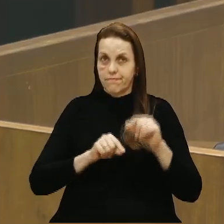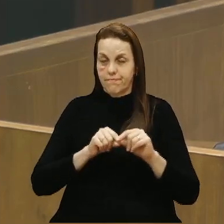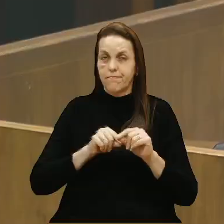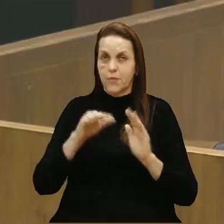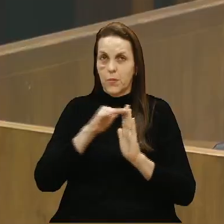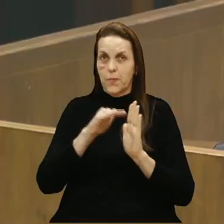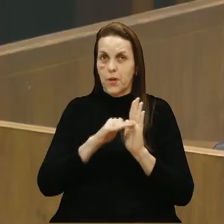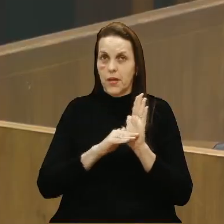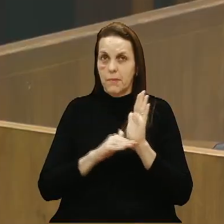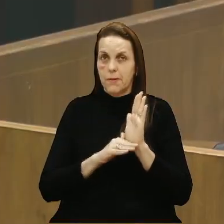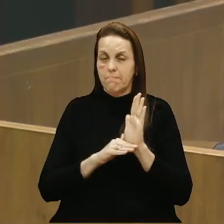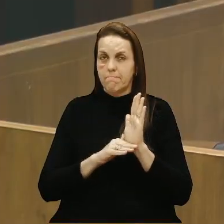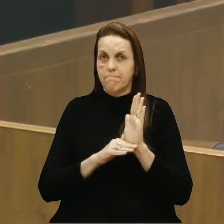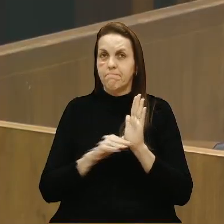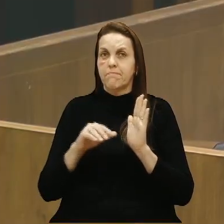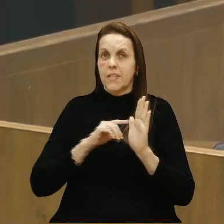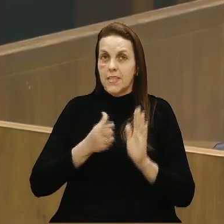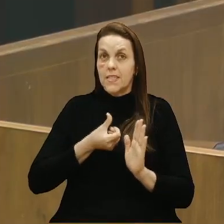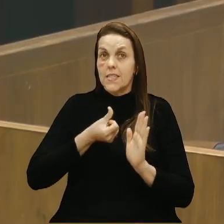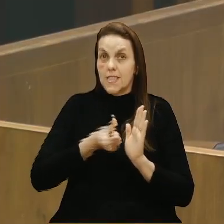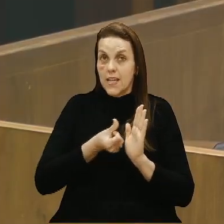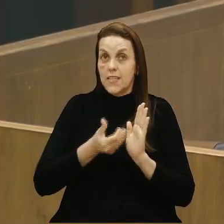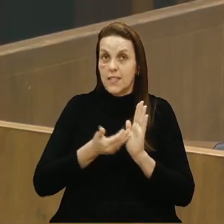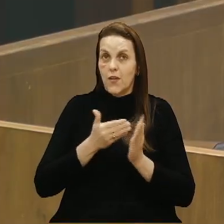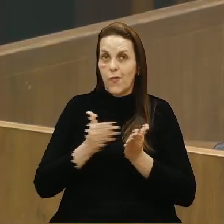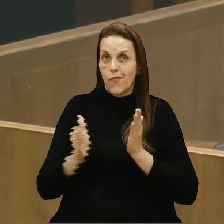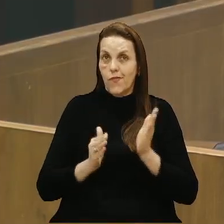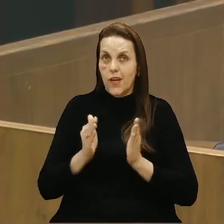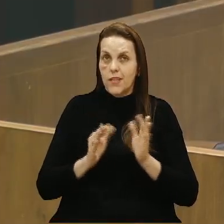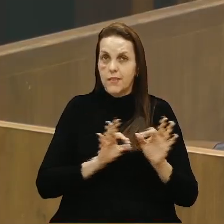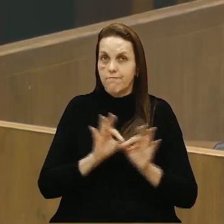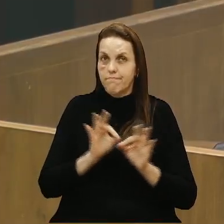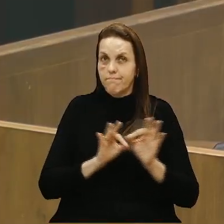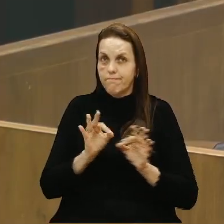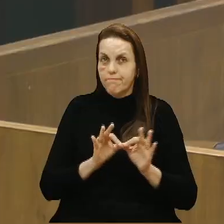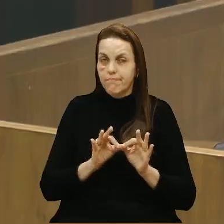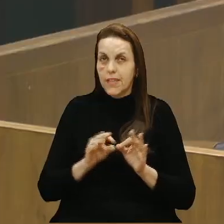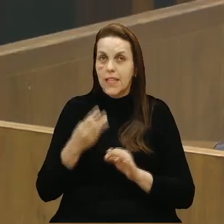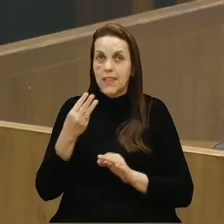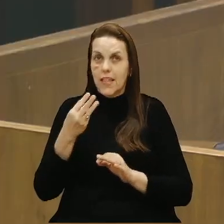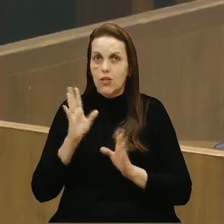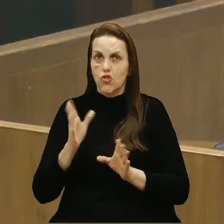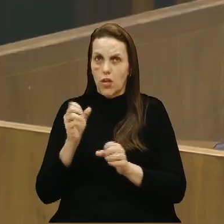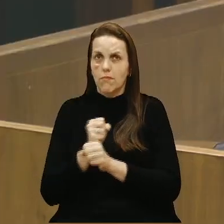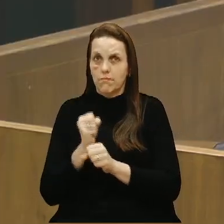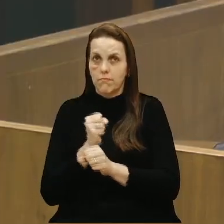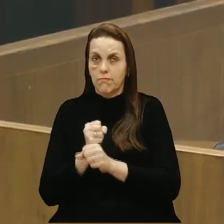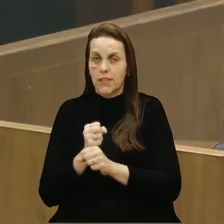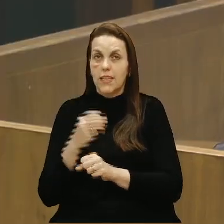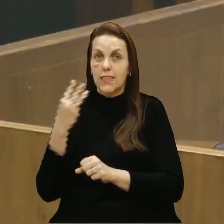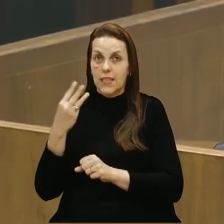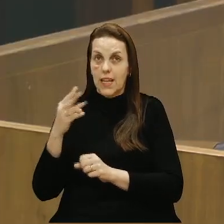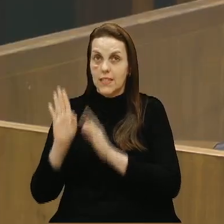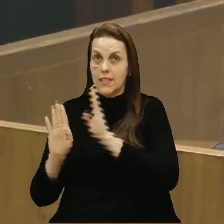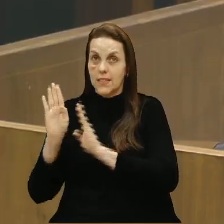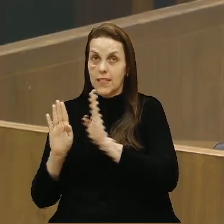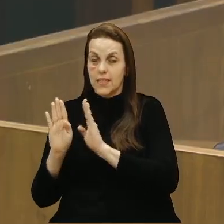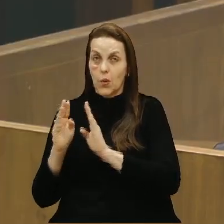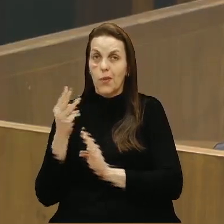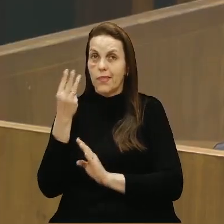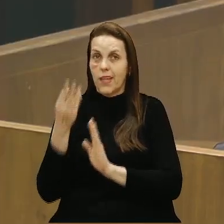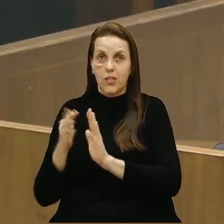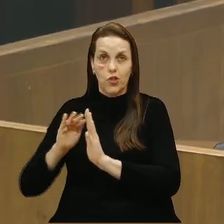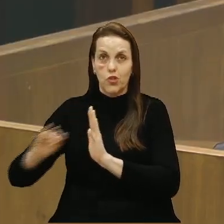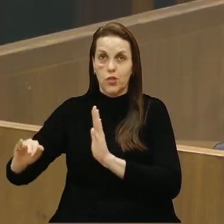programa. Desses, 6 estão na fase de ação preparatória, 3 em fase de execução, 3 em licitação e 3 foram